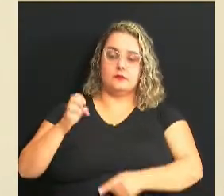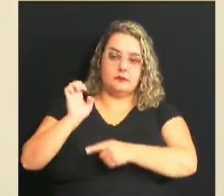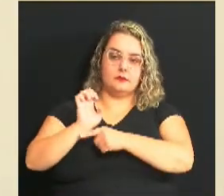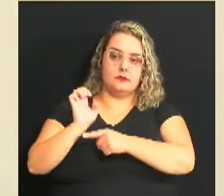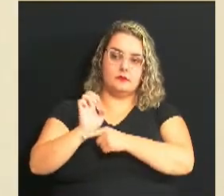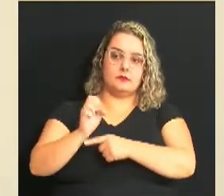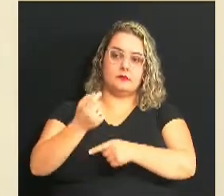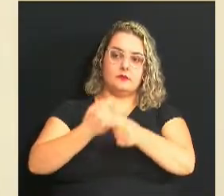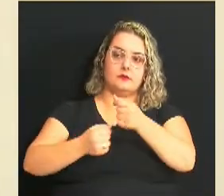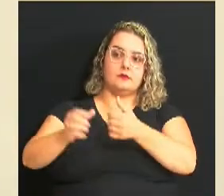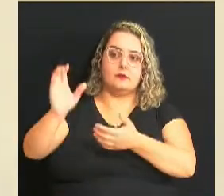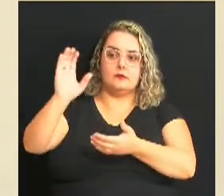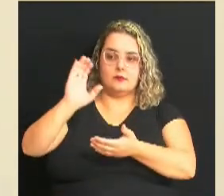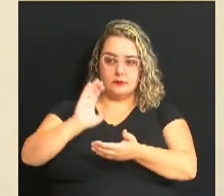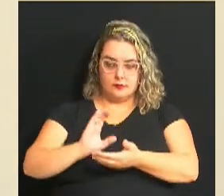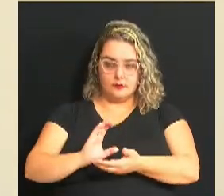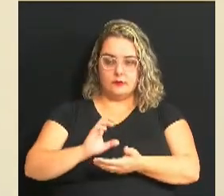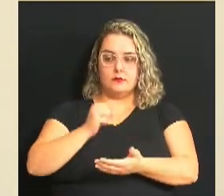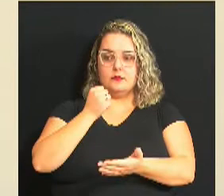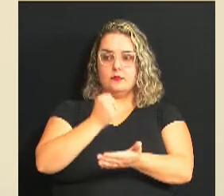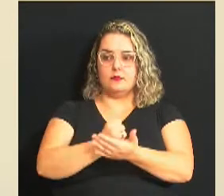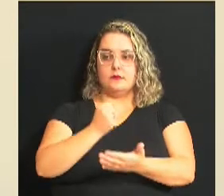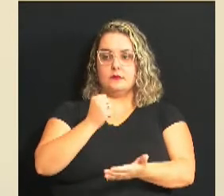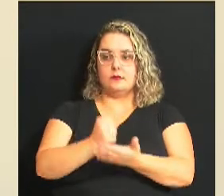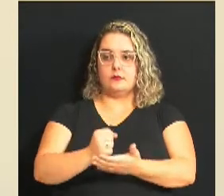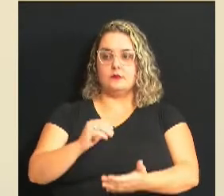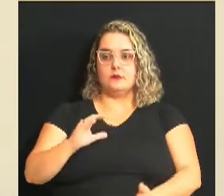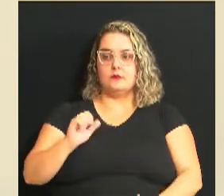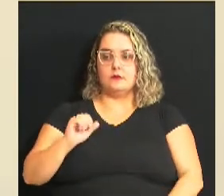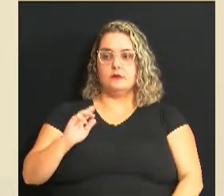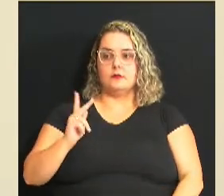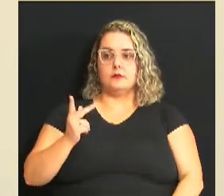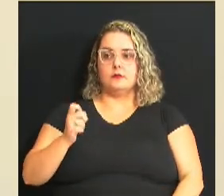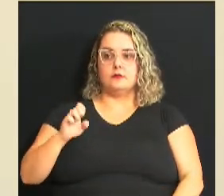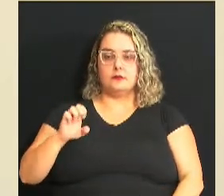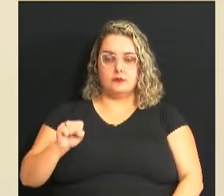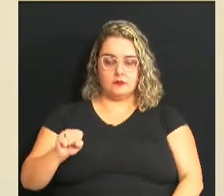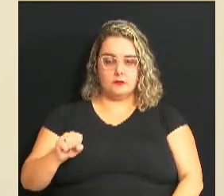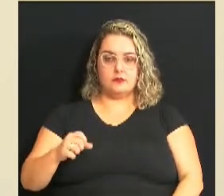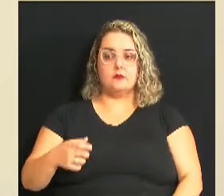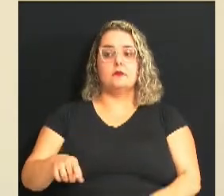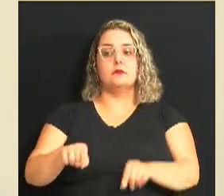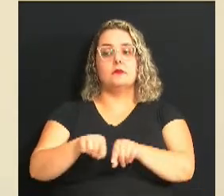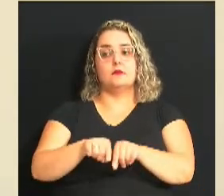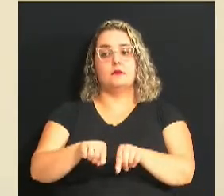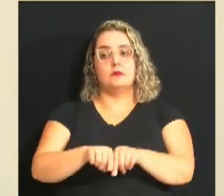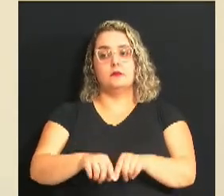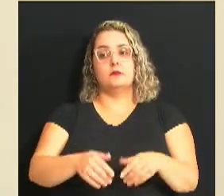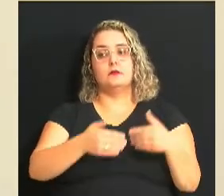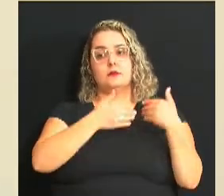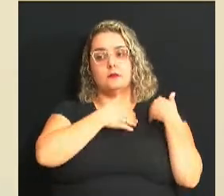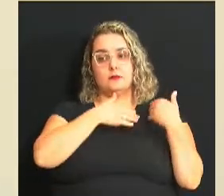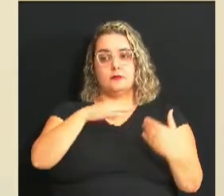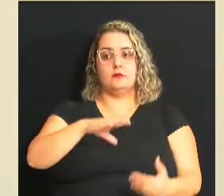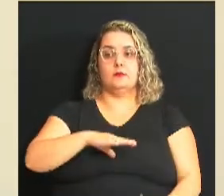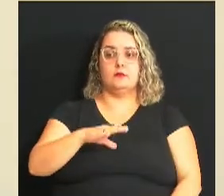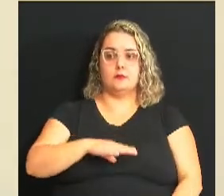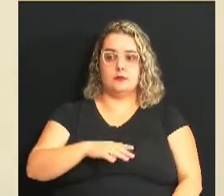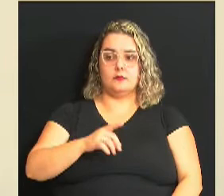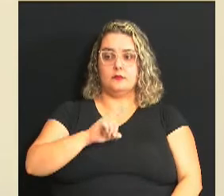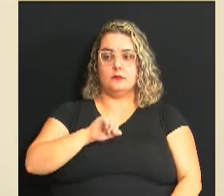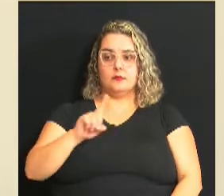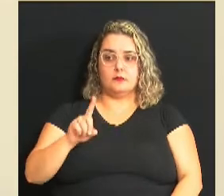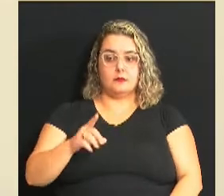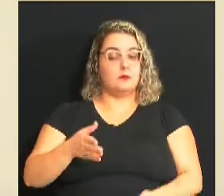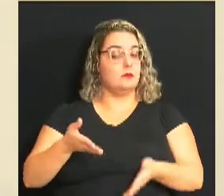recursos para a contratação dos cachês, mas cabe ao município uma carga que não é leve, mas que a